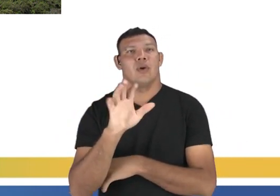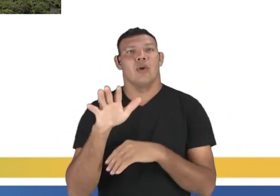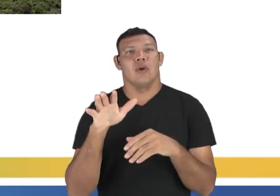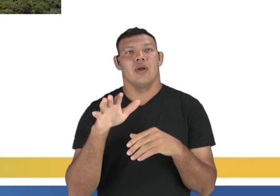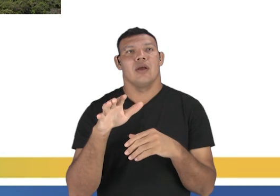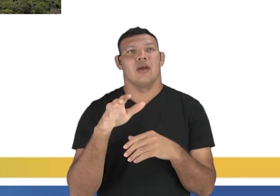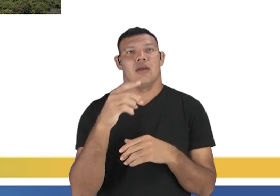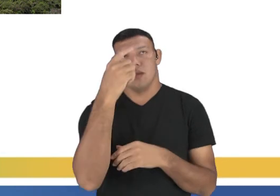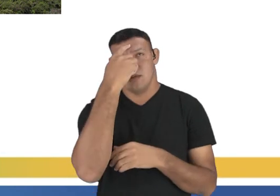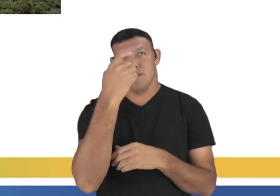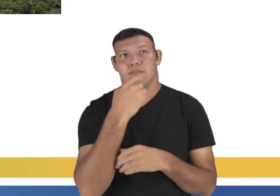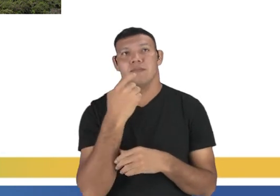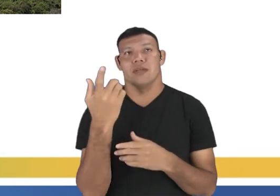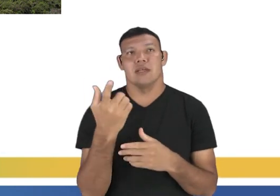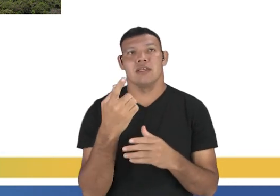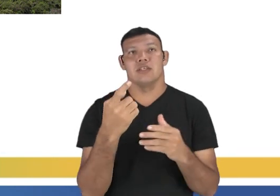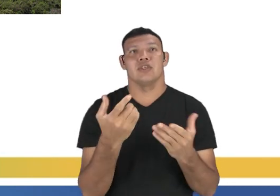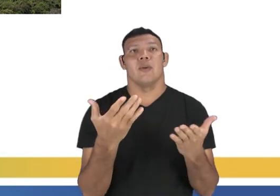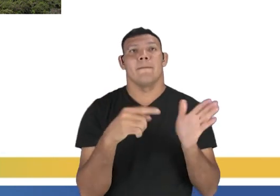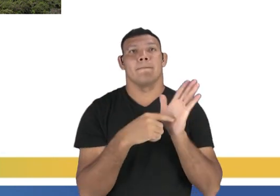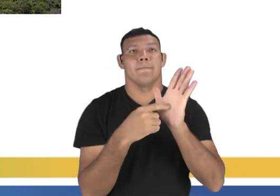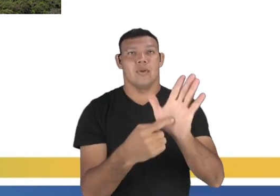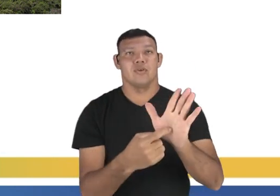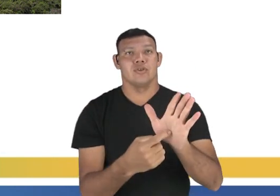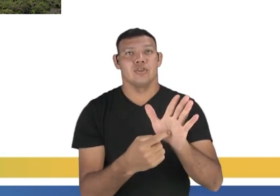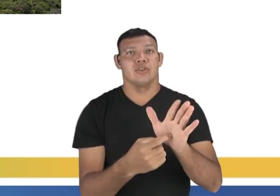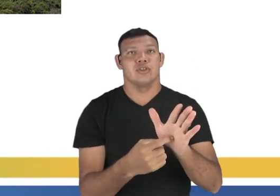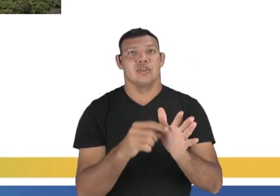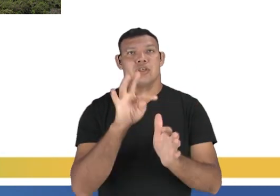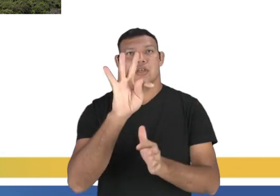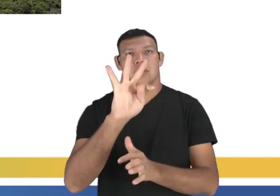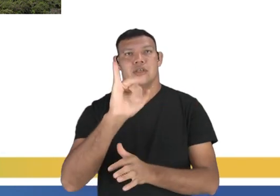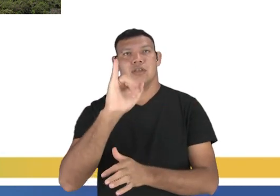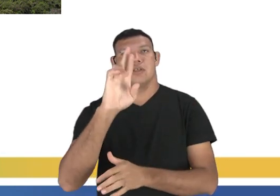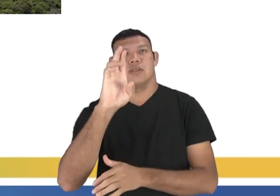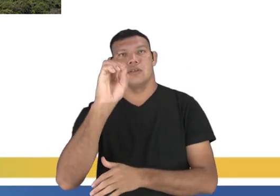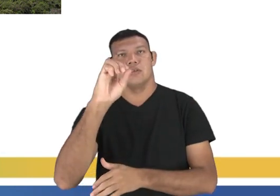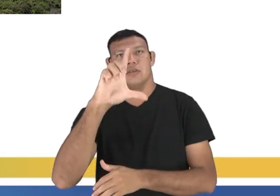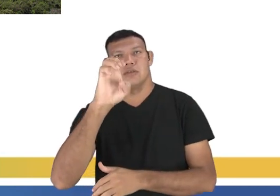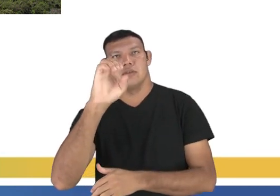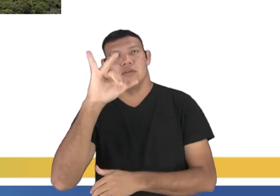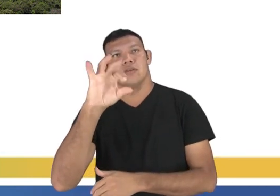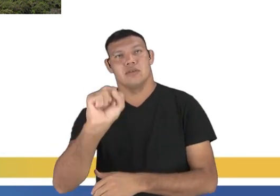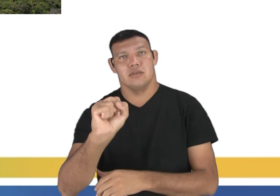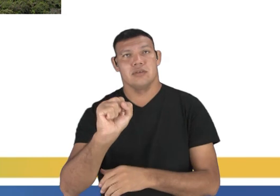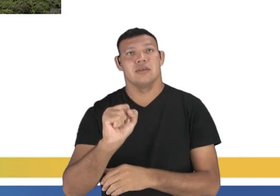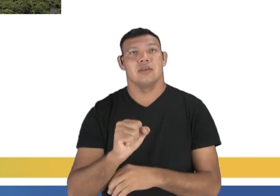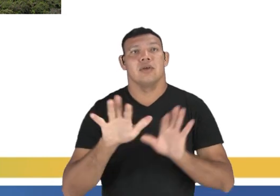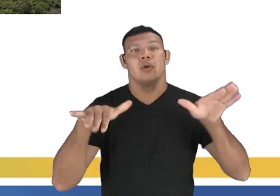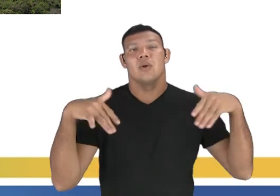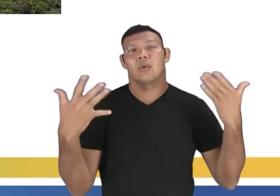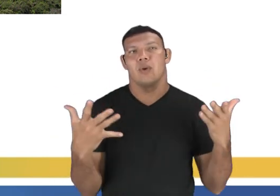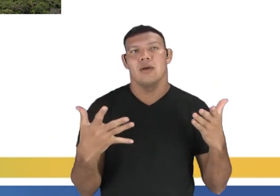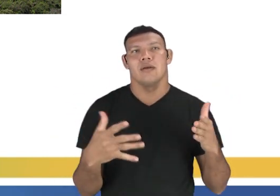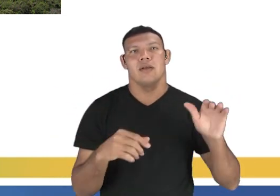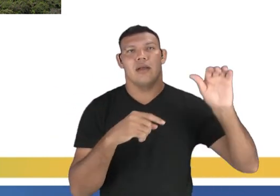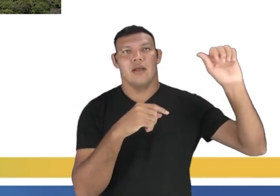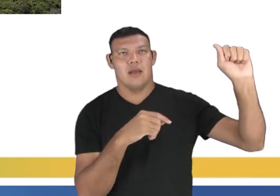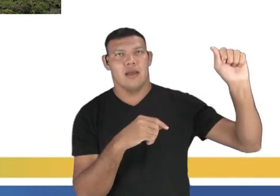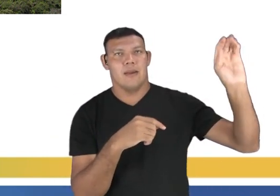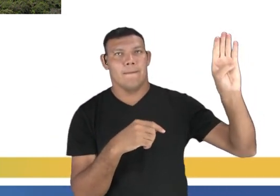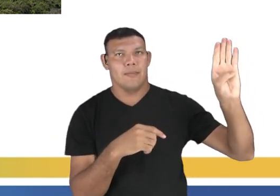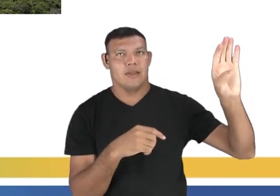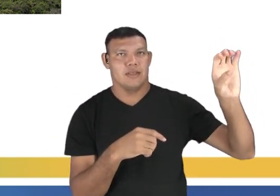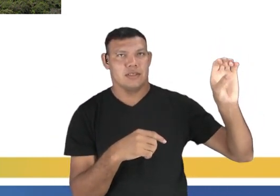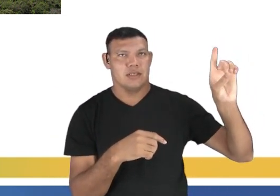A, B, C, D ou E? Galerinha, a tirolesa, ela tá ali na letra C, tá? O camaradinha